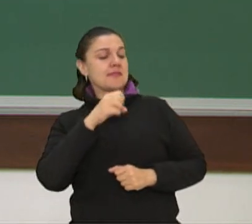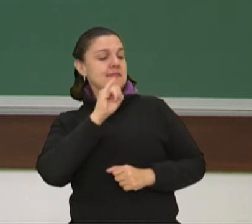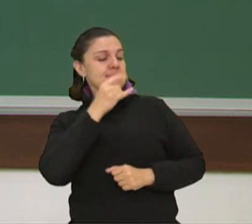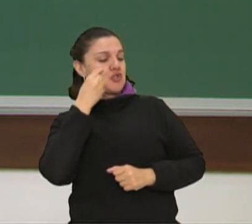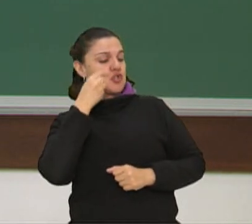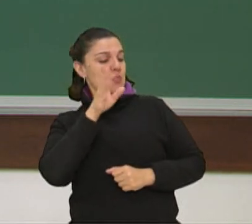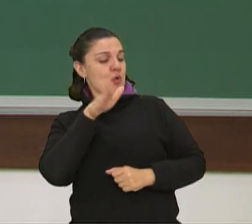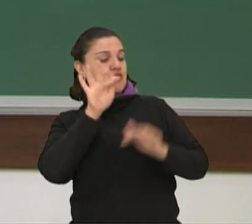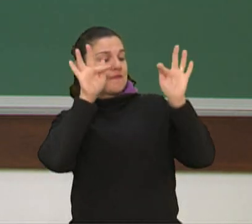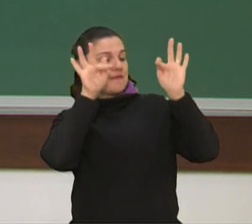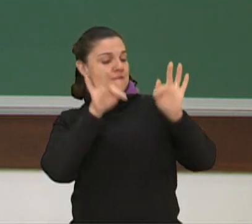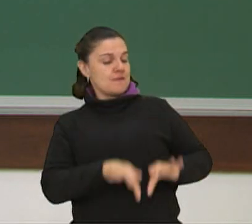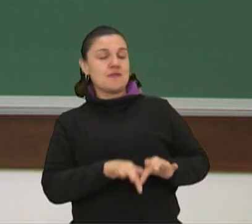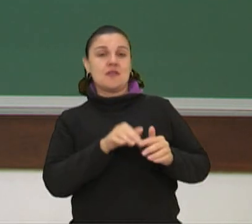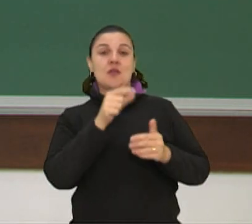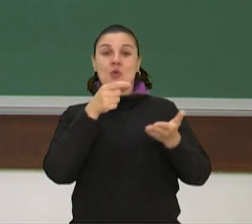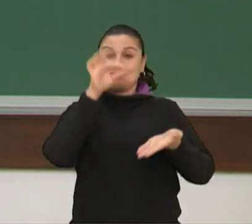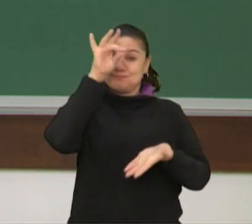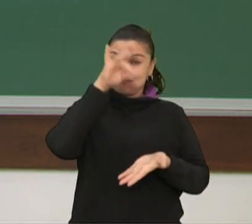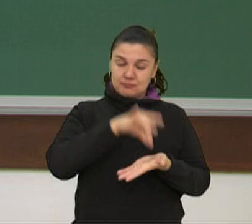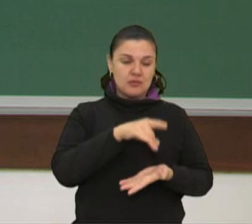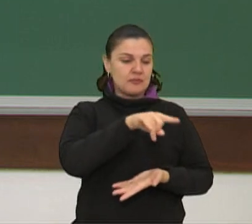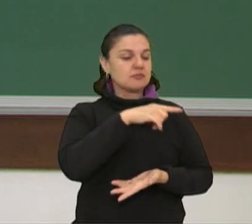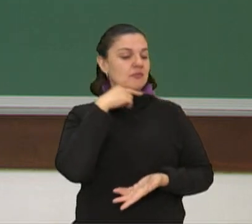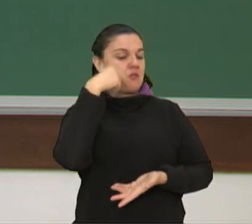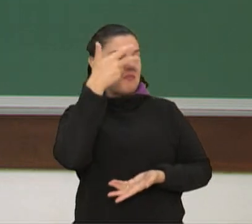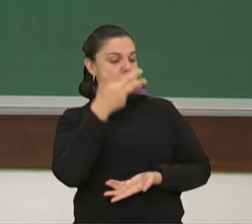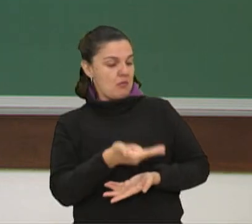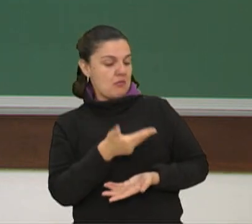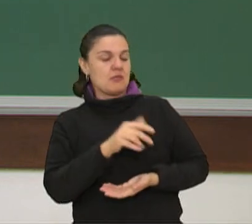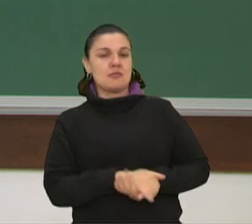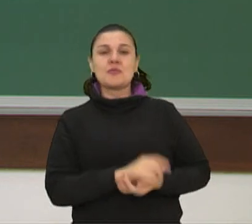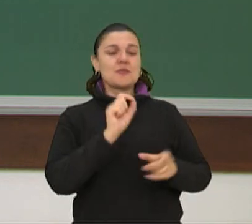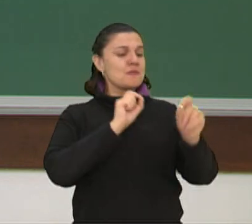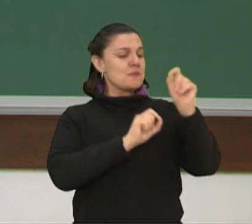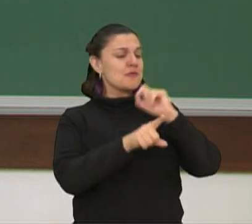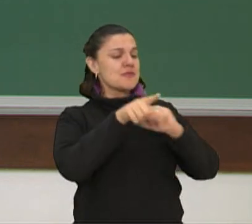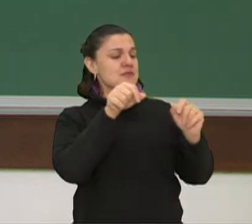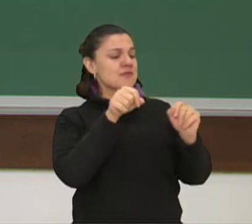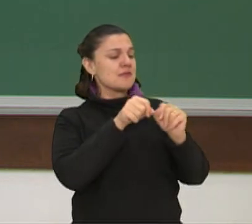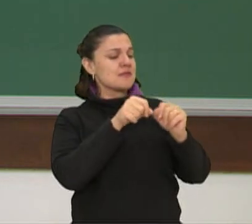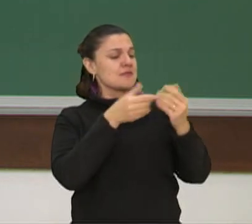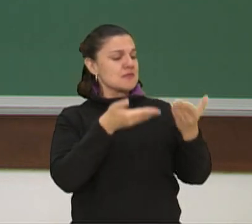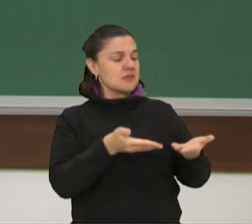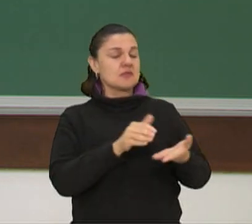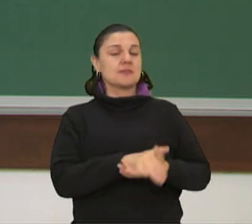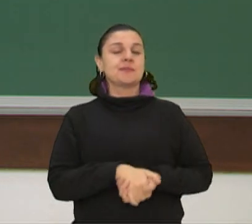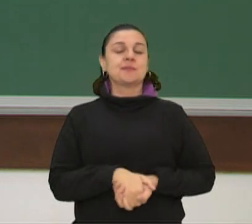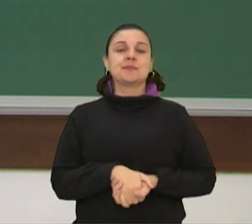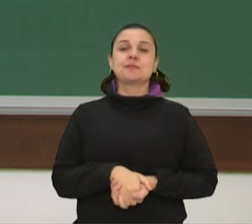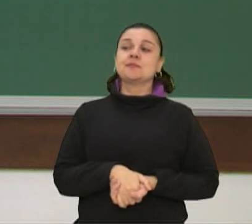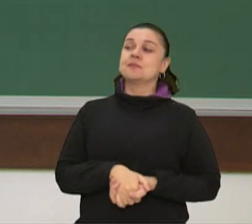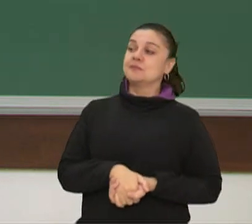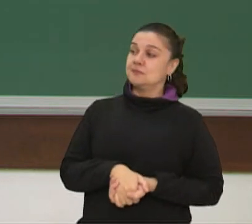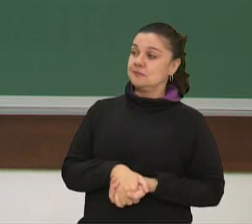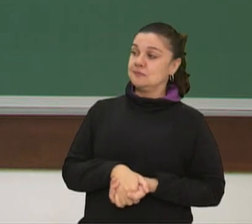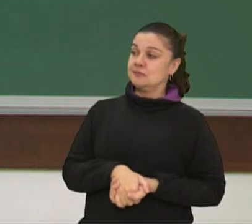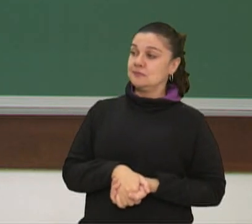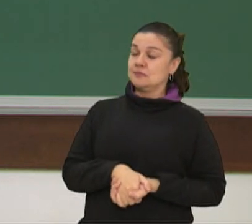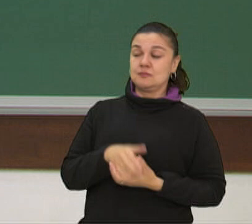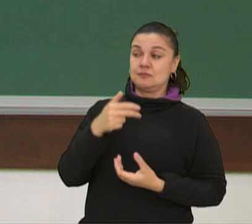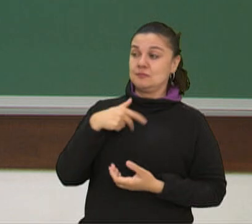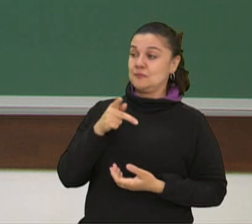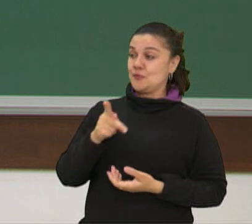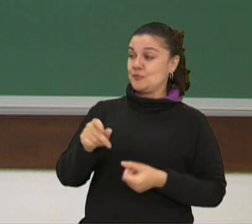ser que ele nem chegue. Vive como se fosse o último. Falam assim em um